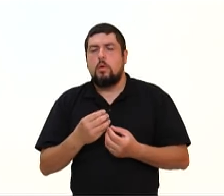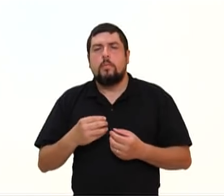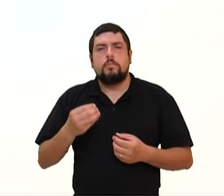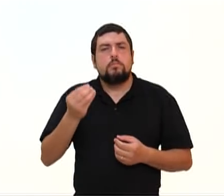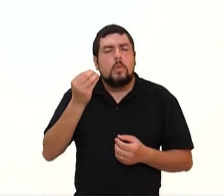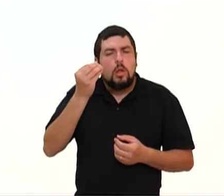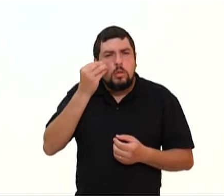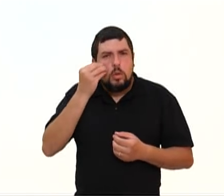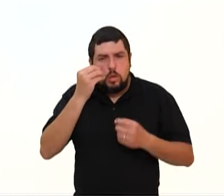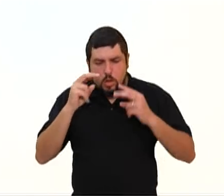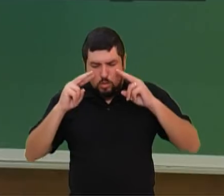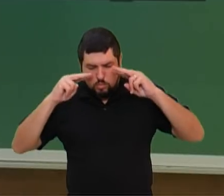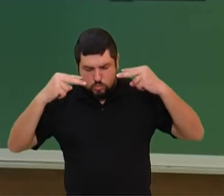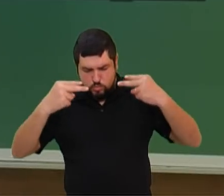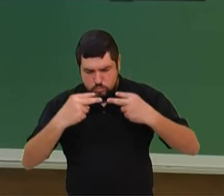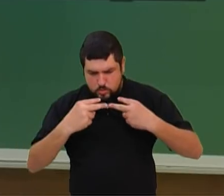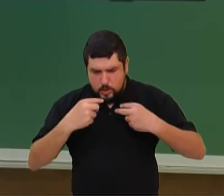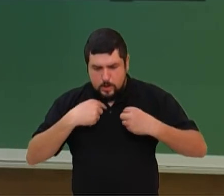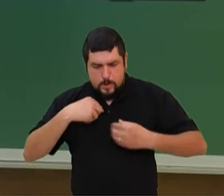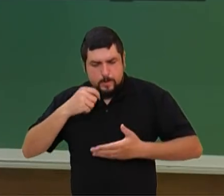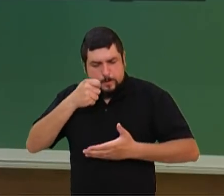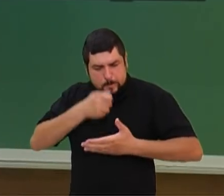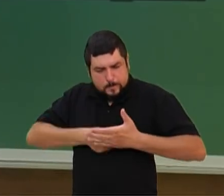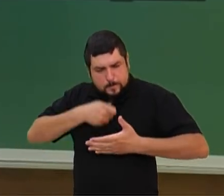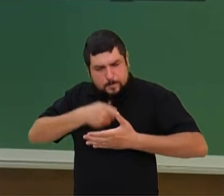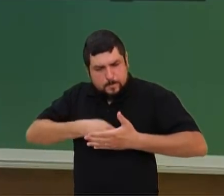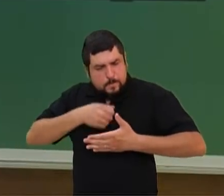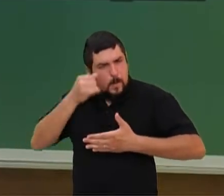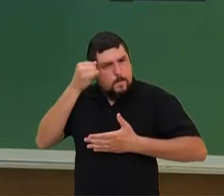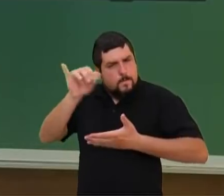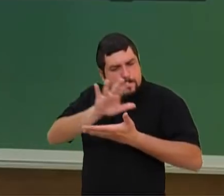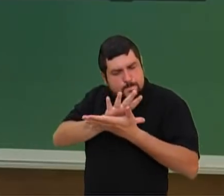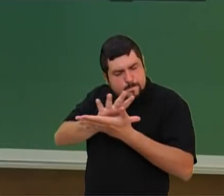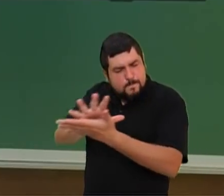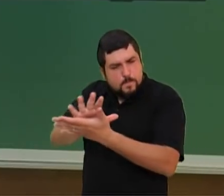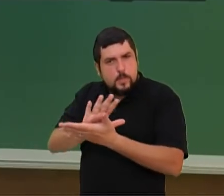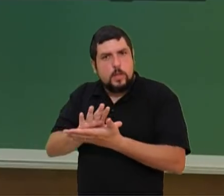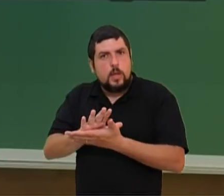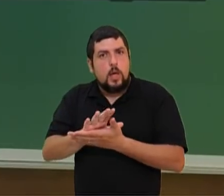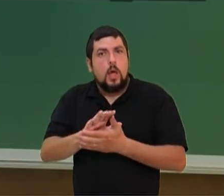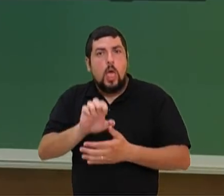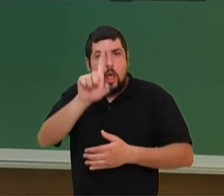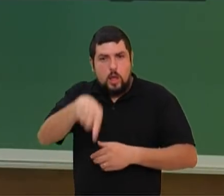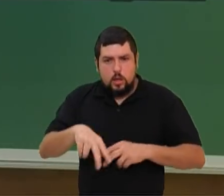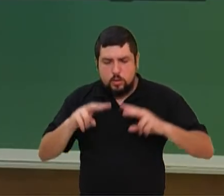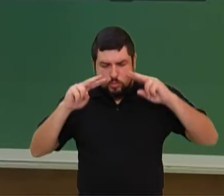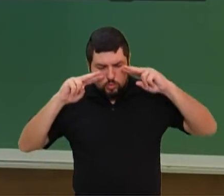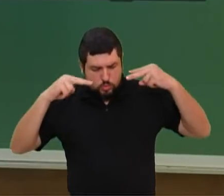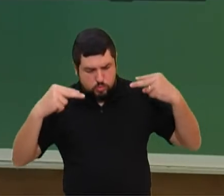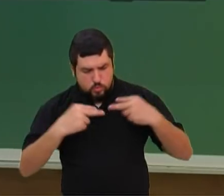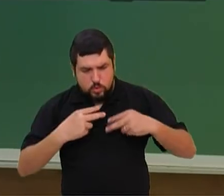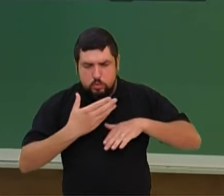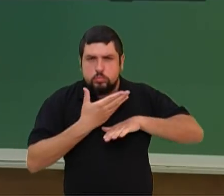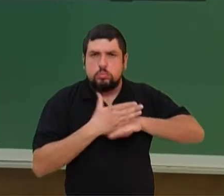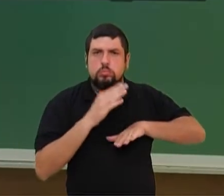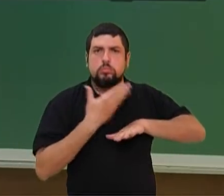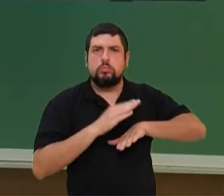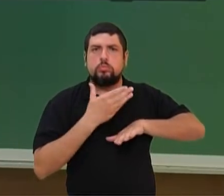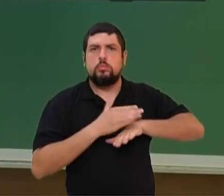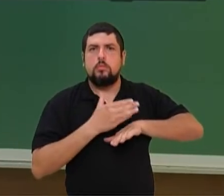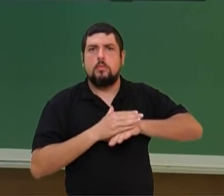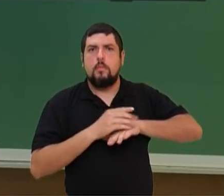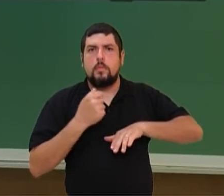mim mesmo a não fazer mal a nenhuma criatura viva. Então, é a prática de si mesmo, né? A prática do seu